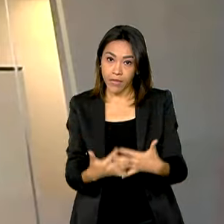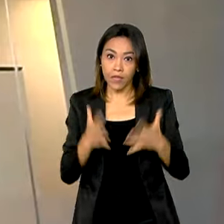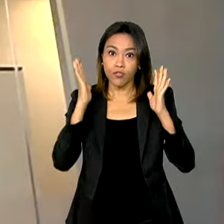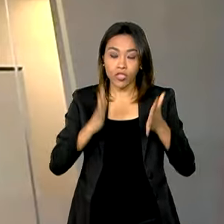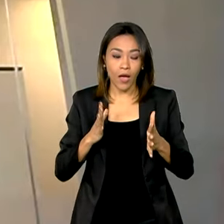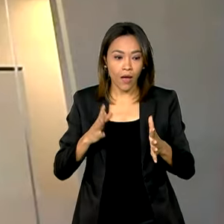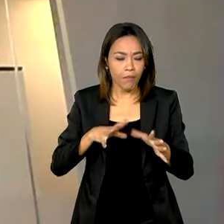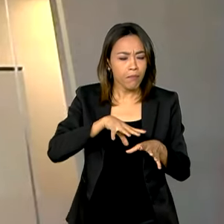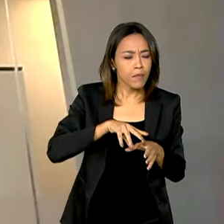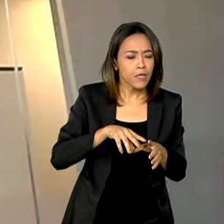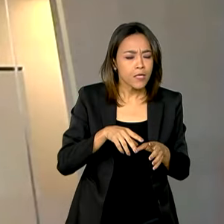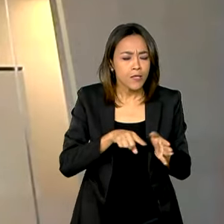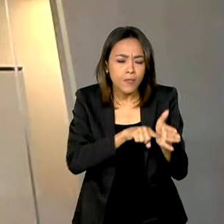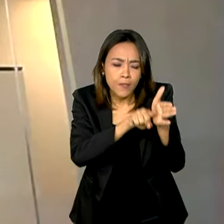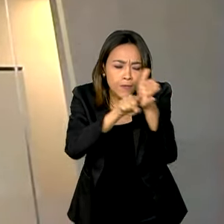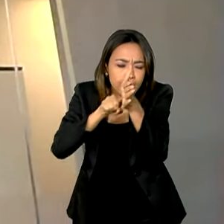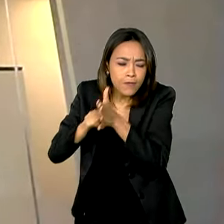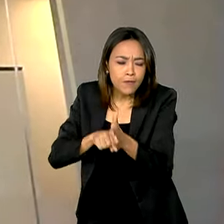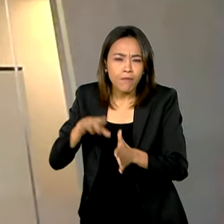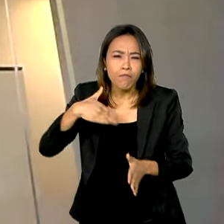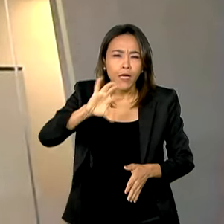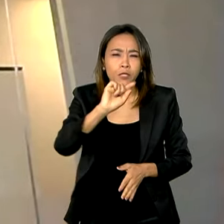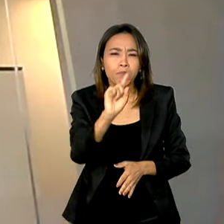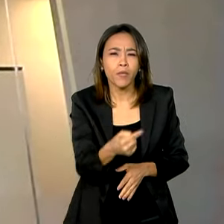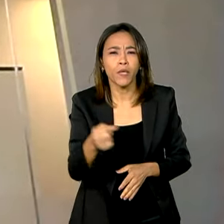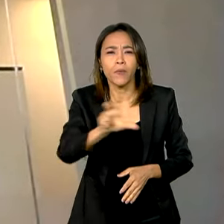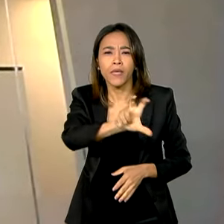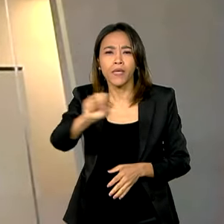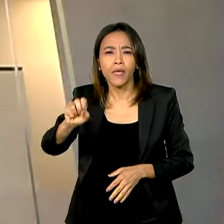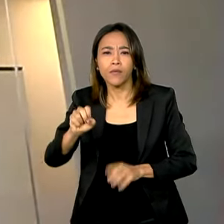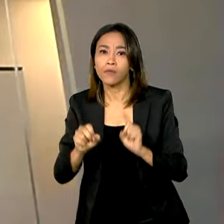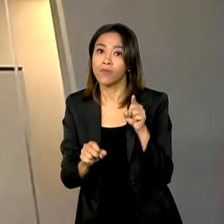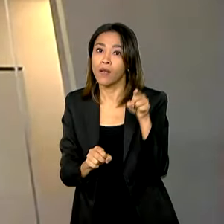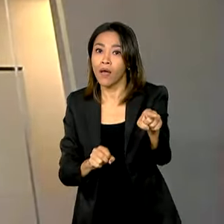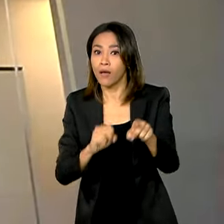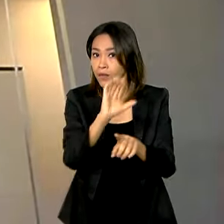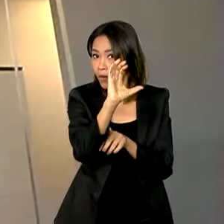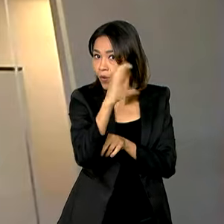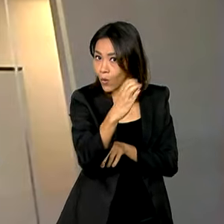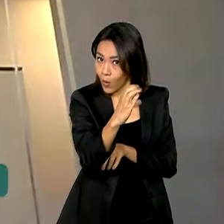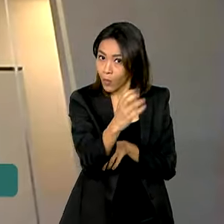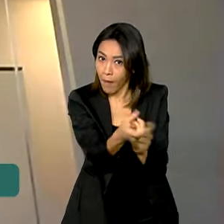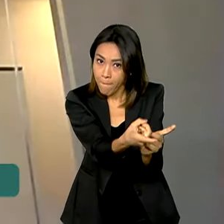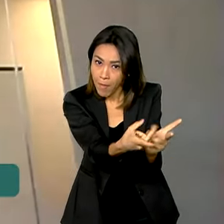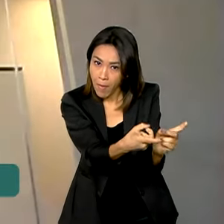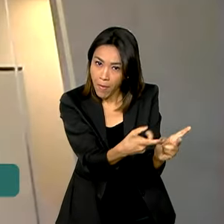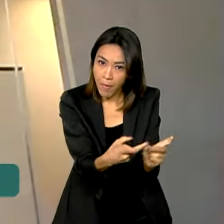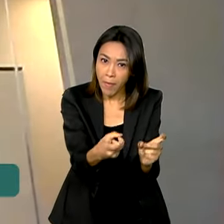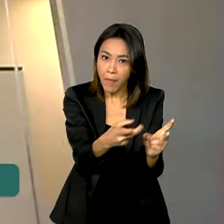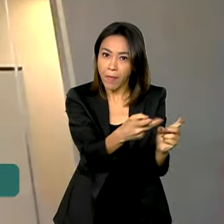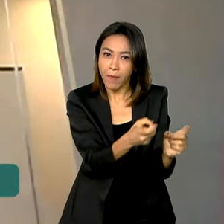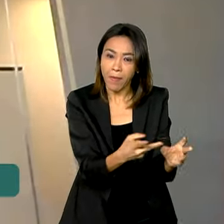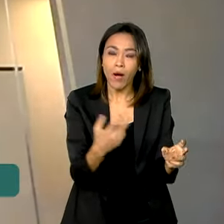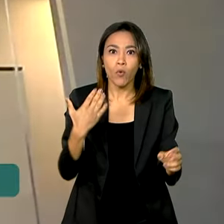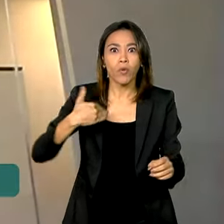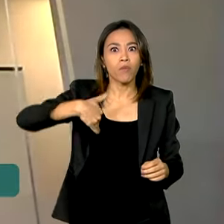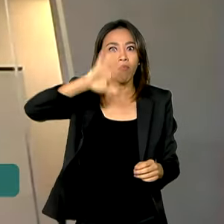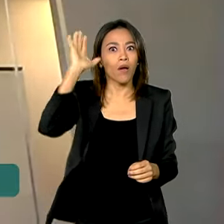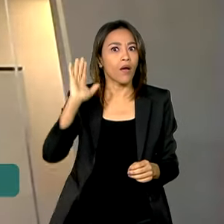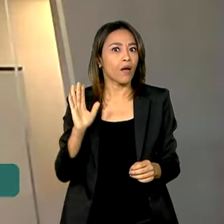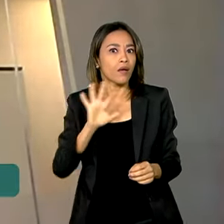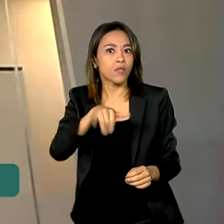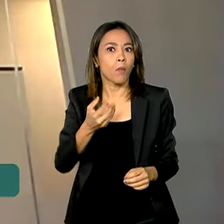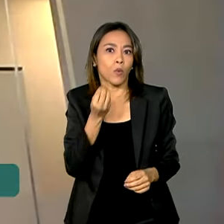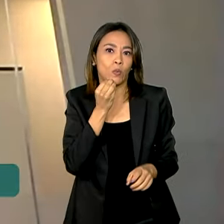oportunidades, produtos com oportunidades no mercado colombiano, alguns setores com maior destaque, com maior número de